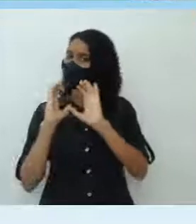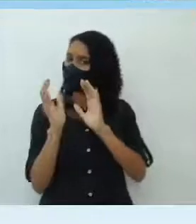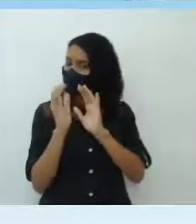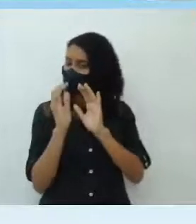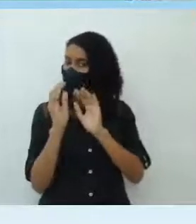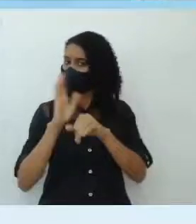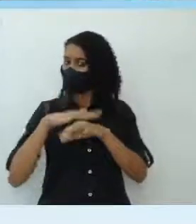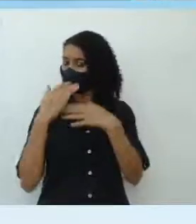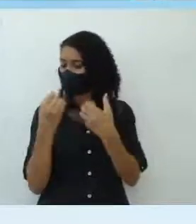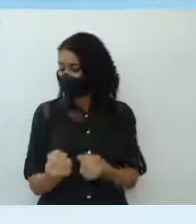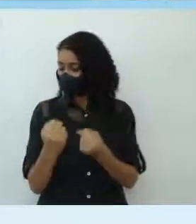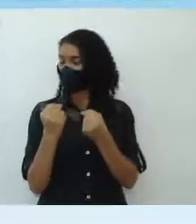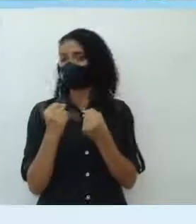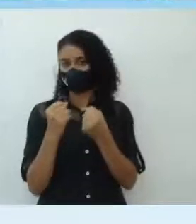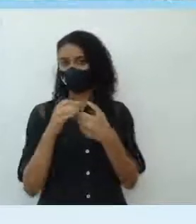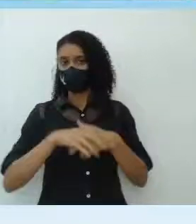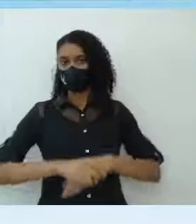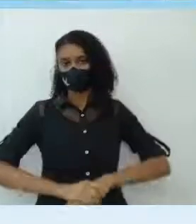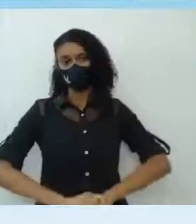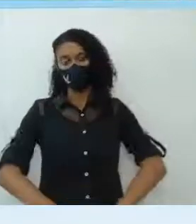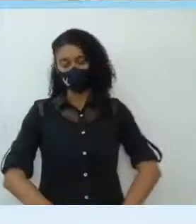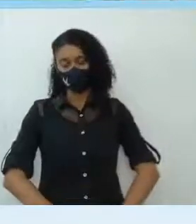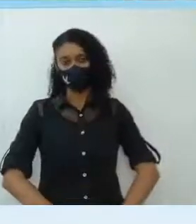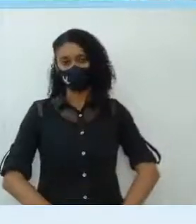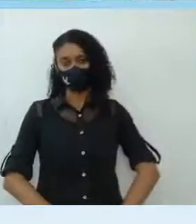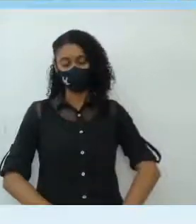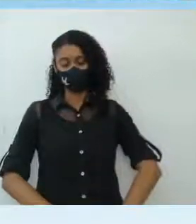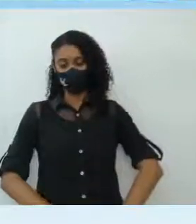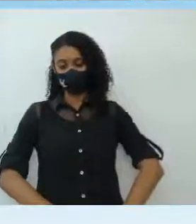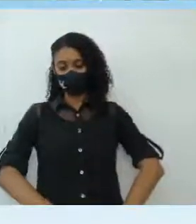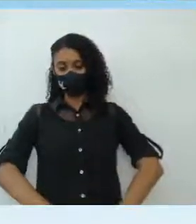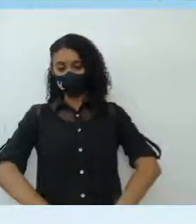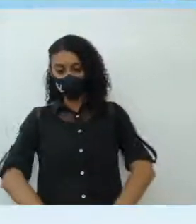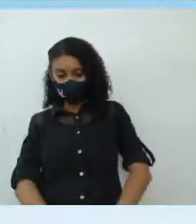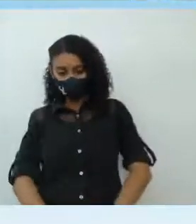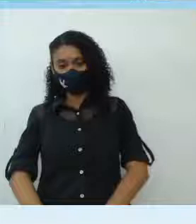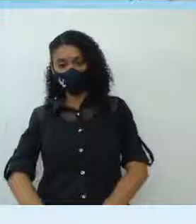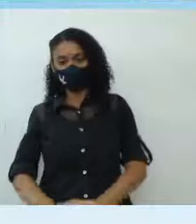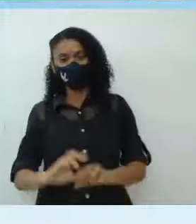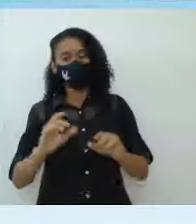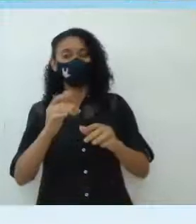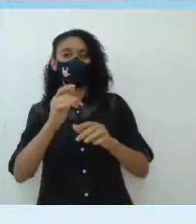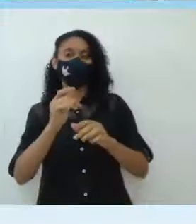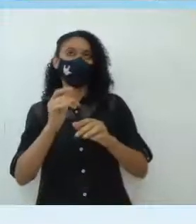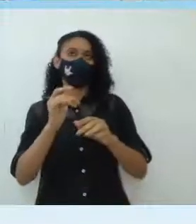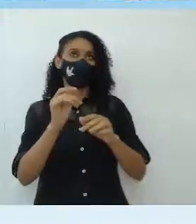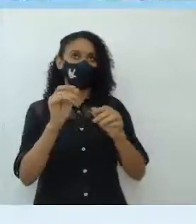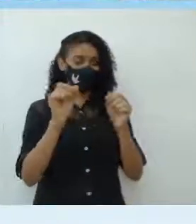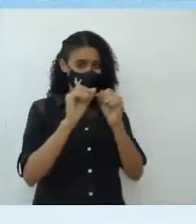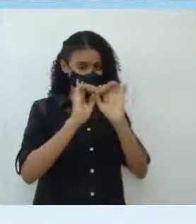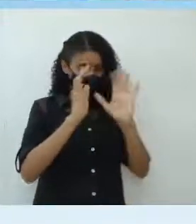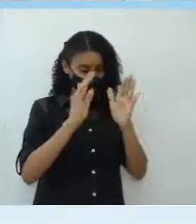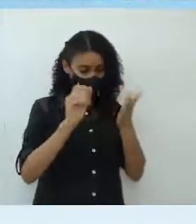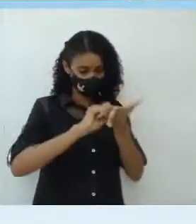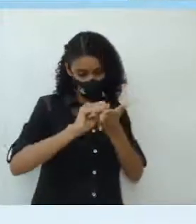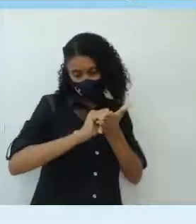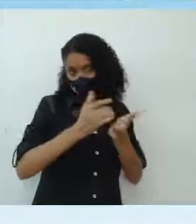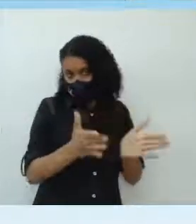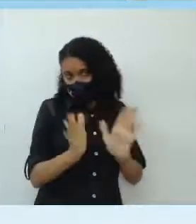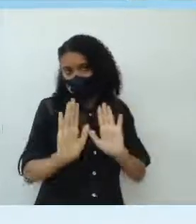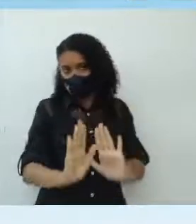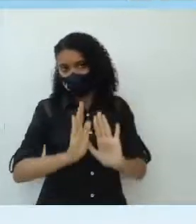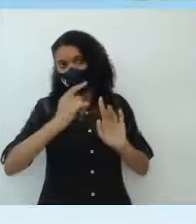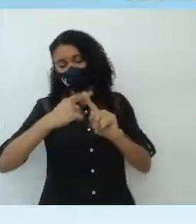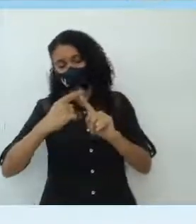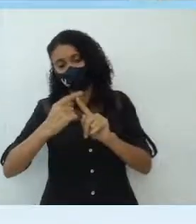mais pesada ou de maior massa que um material feito de borracha, que uma bola feita de borracha. A borracha,